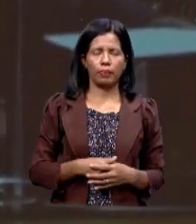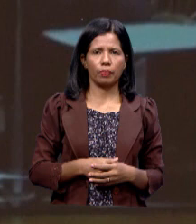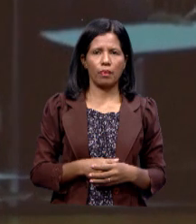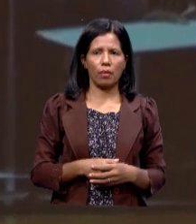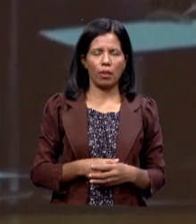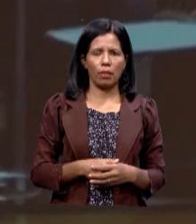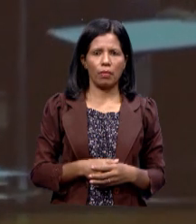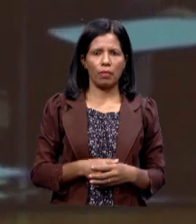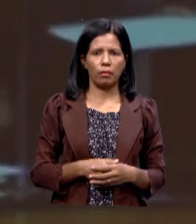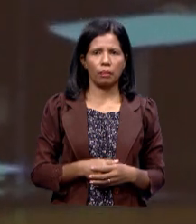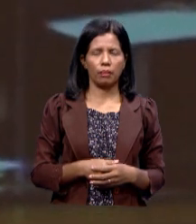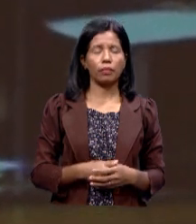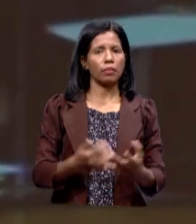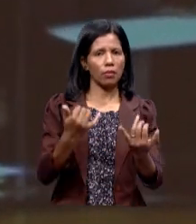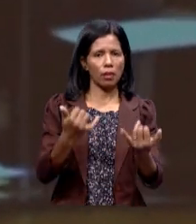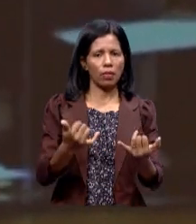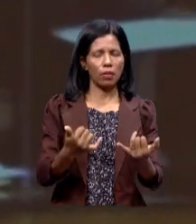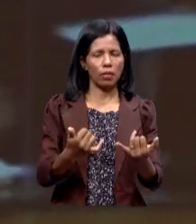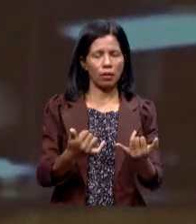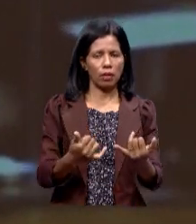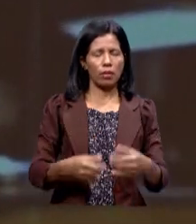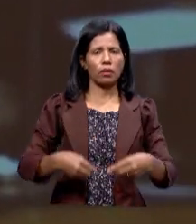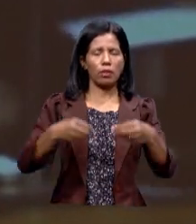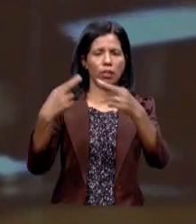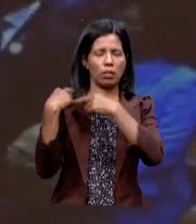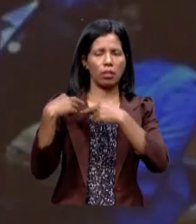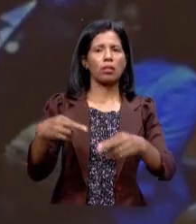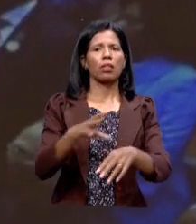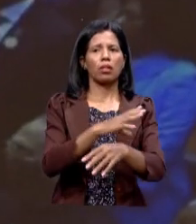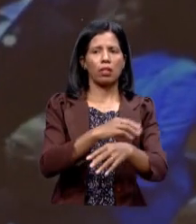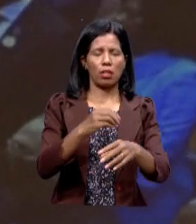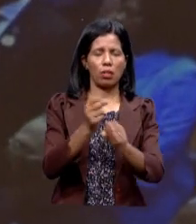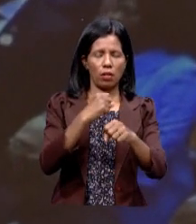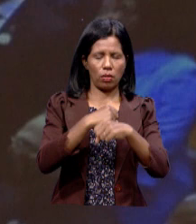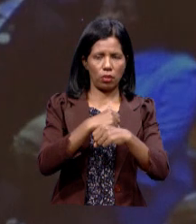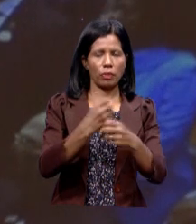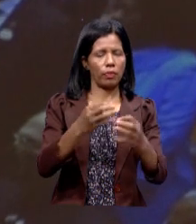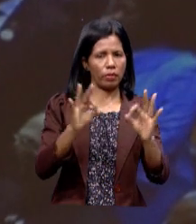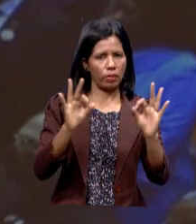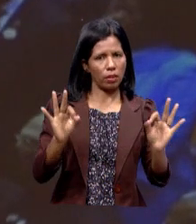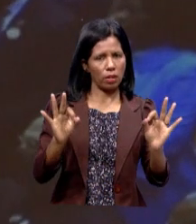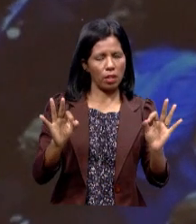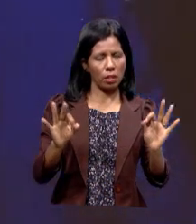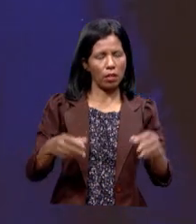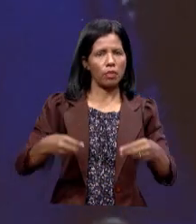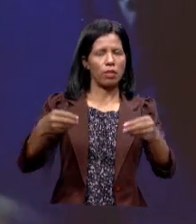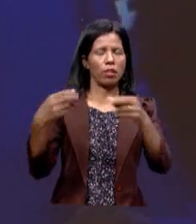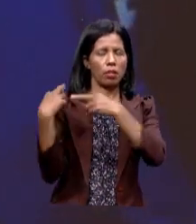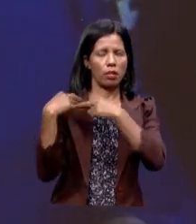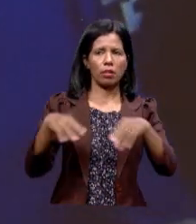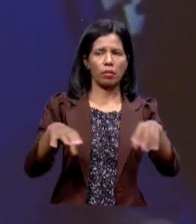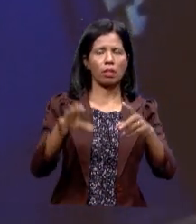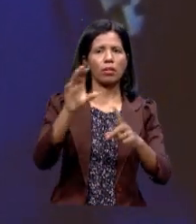vintes telespectadores ora sederão tomar de posse halau darão e hotu te tomar de posse chef estado sira